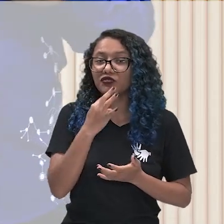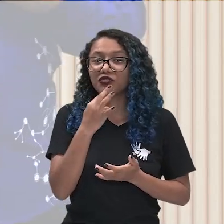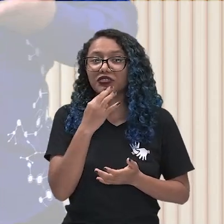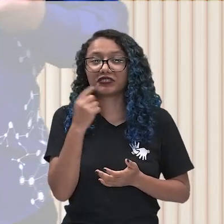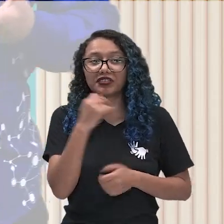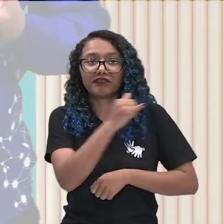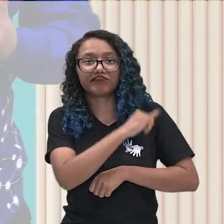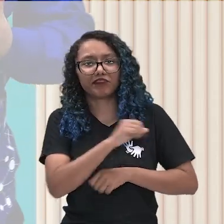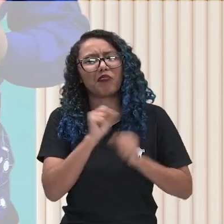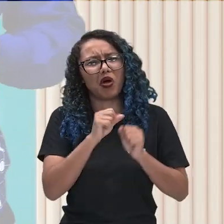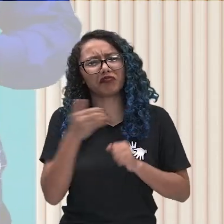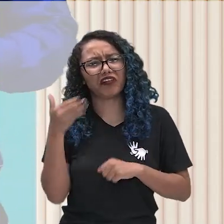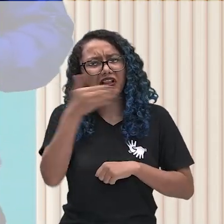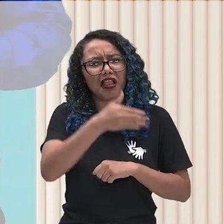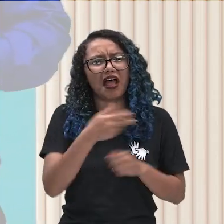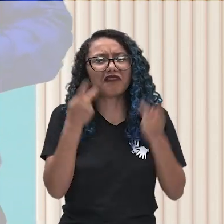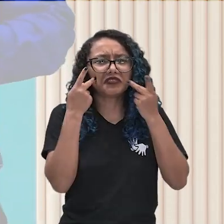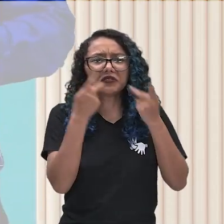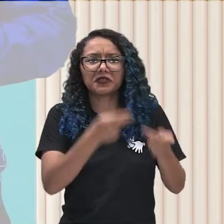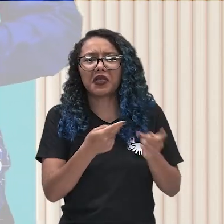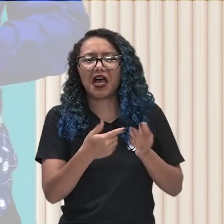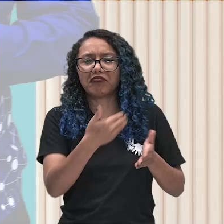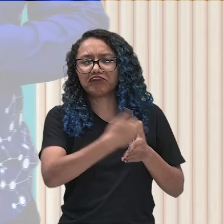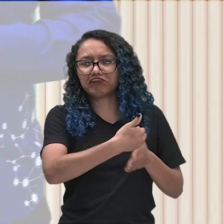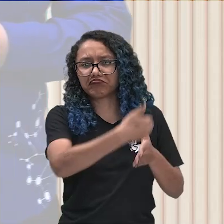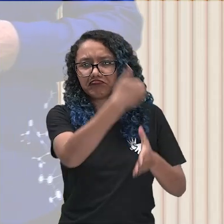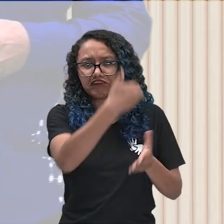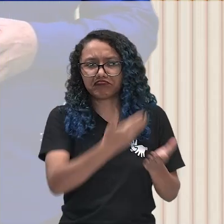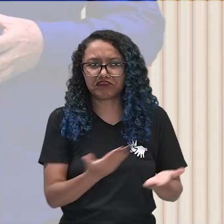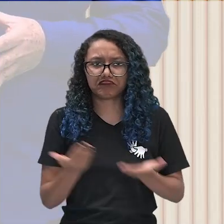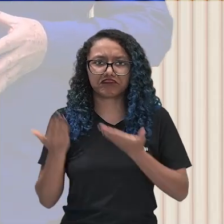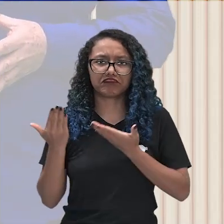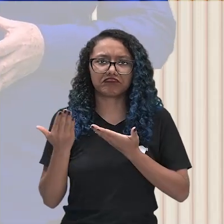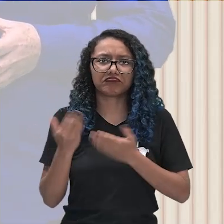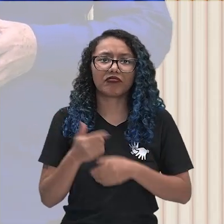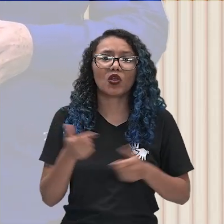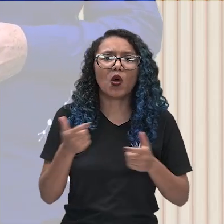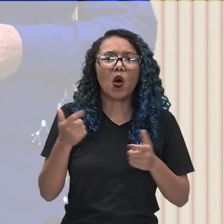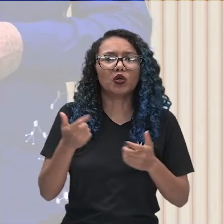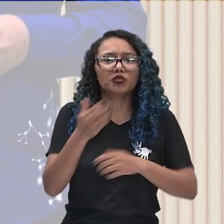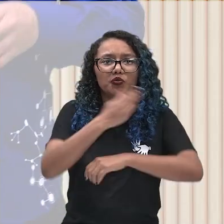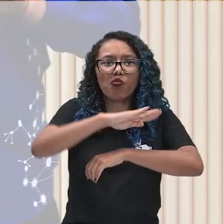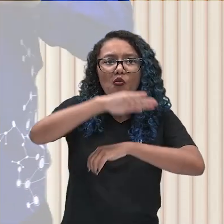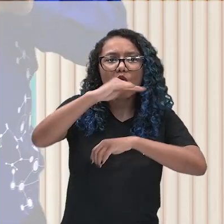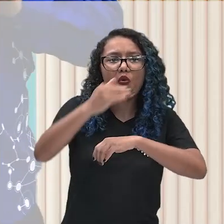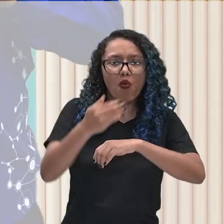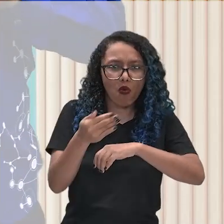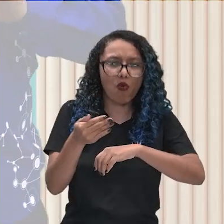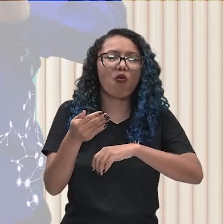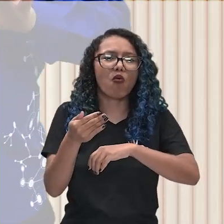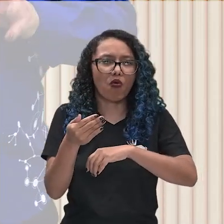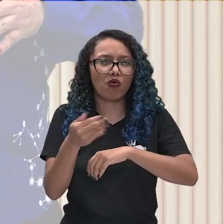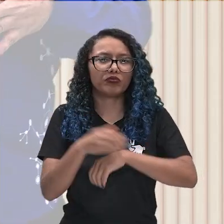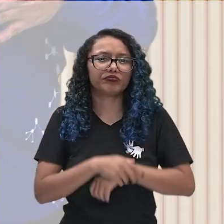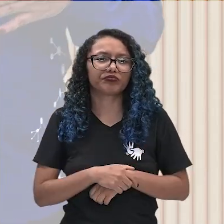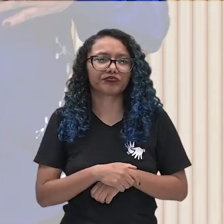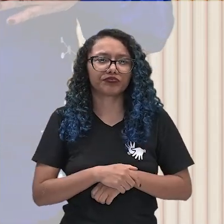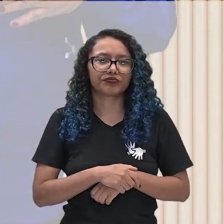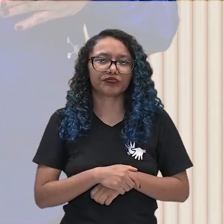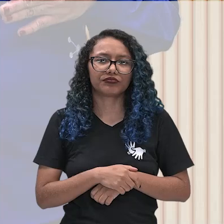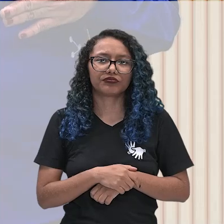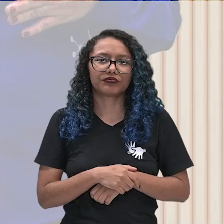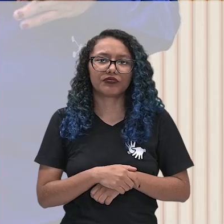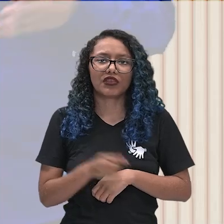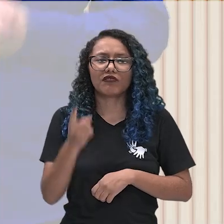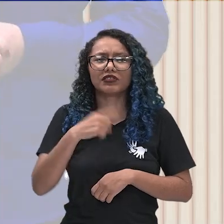Grafite. O que tem esse Caminho do Grafite? O Caminho do Grafite do Morro dos Prazeres, dá para ver lá muito bem. O que você